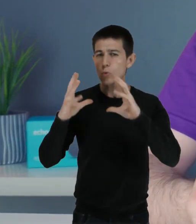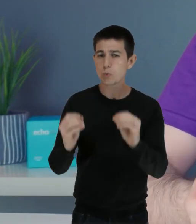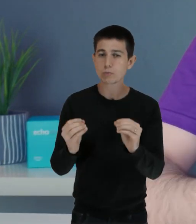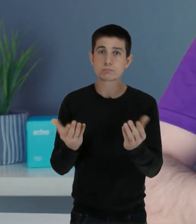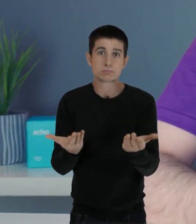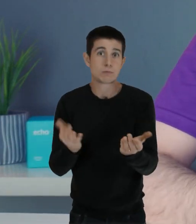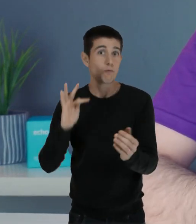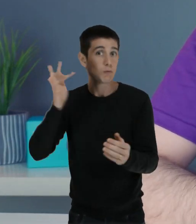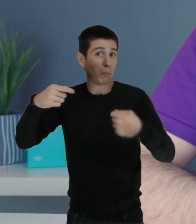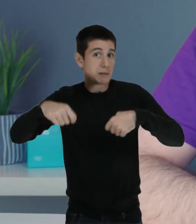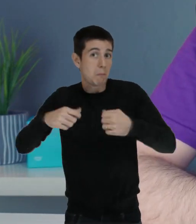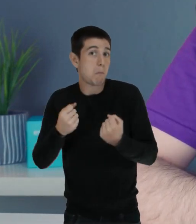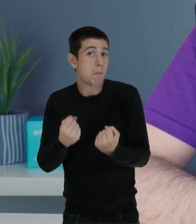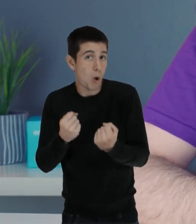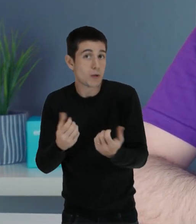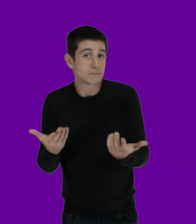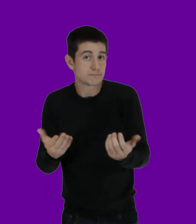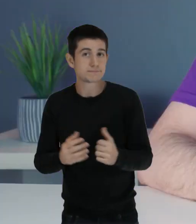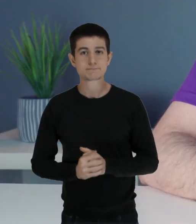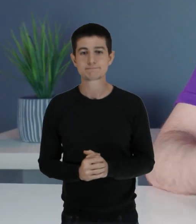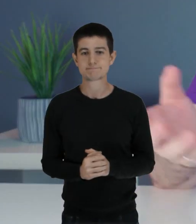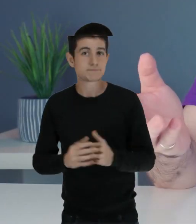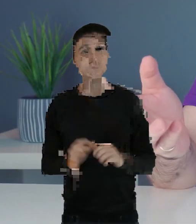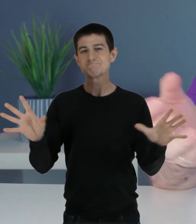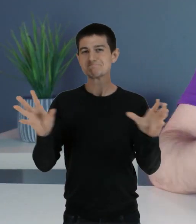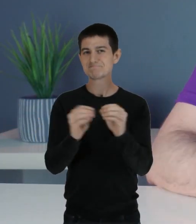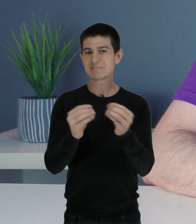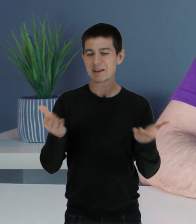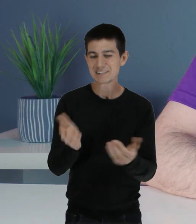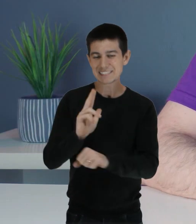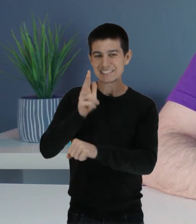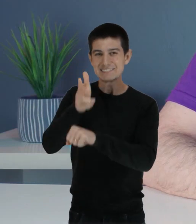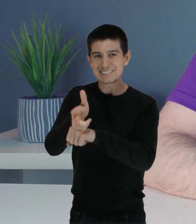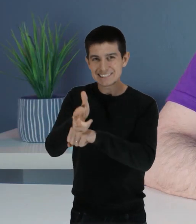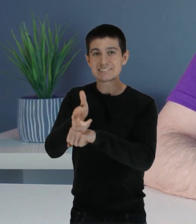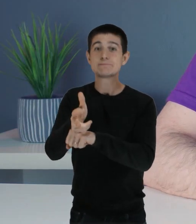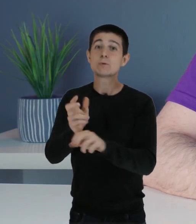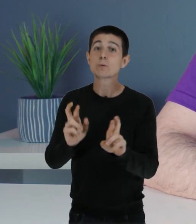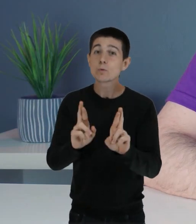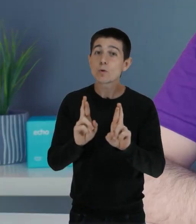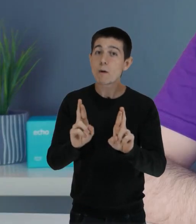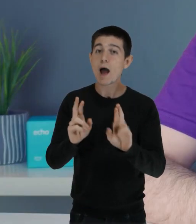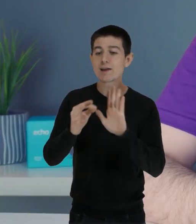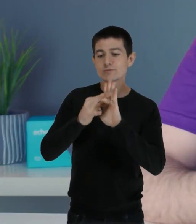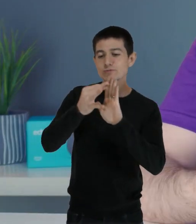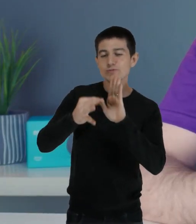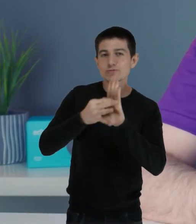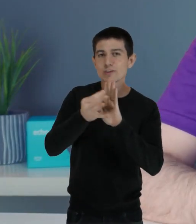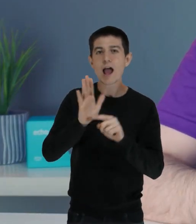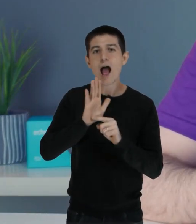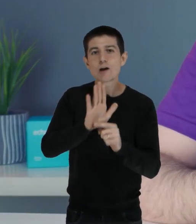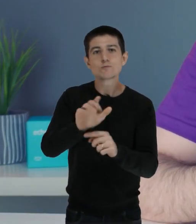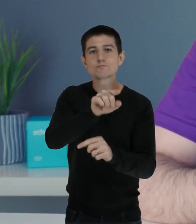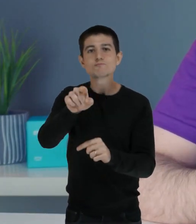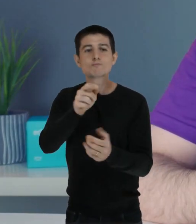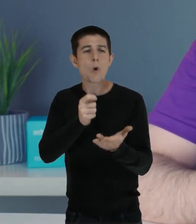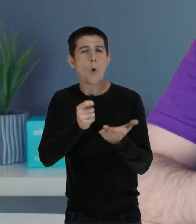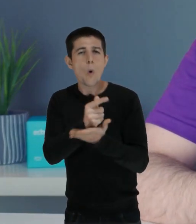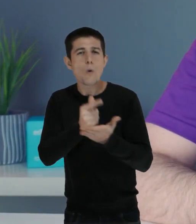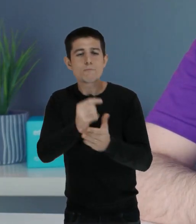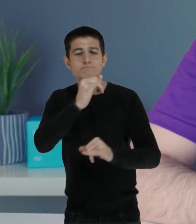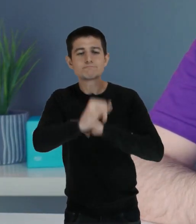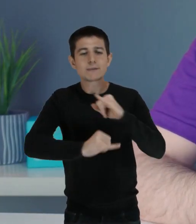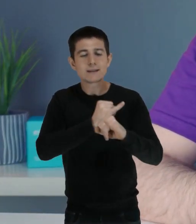Você nunca sabe quando poderá precisar deles. Bom pessoal, esse aqui foi o vídeo de hoje. Eu espero que essas dicas ajudem